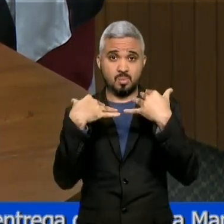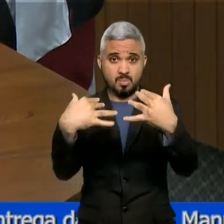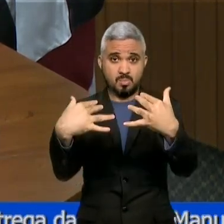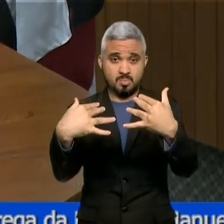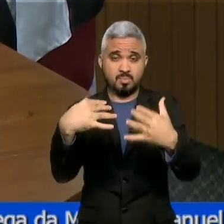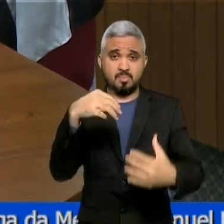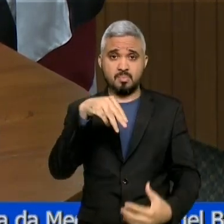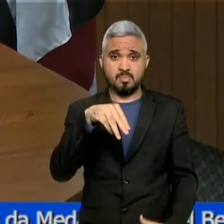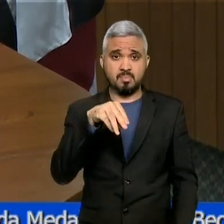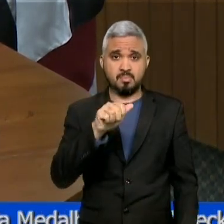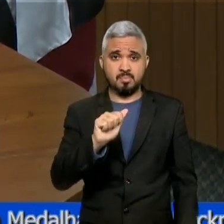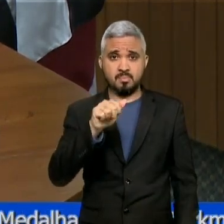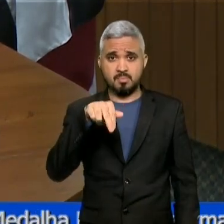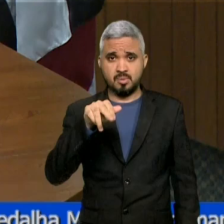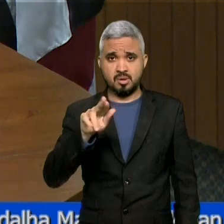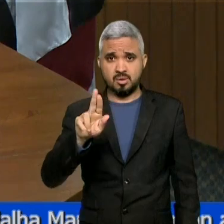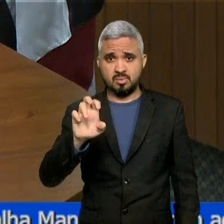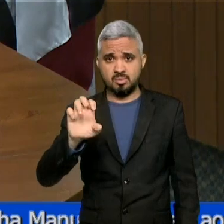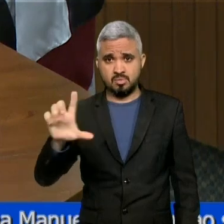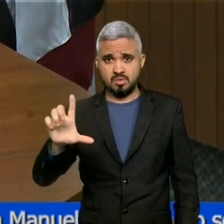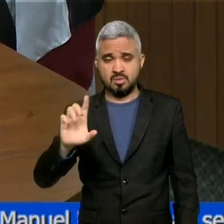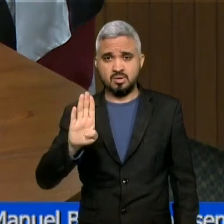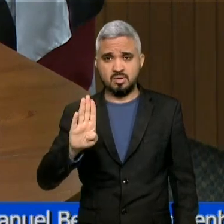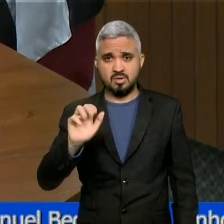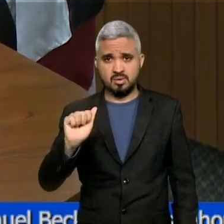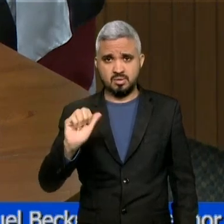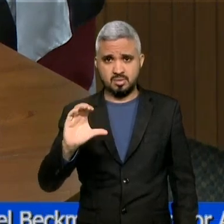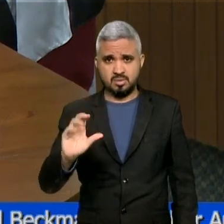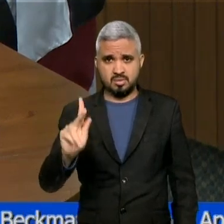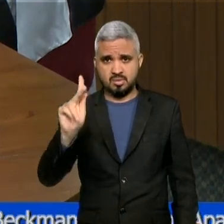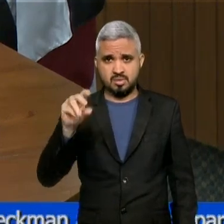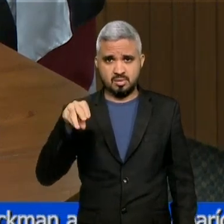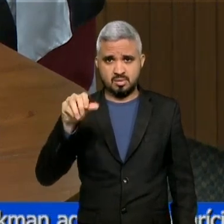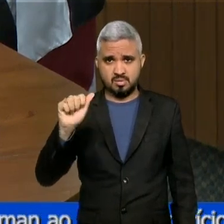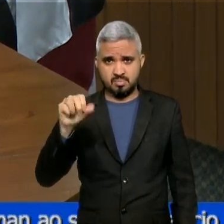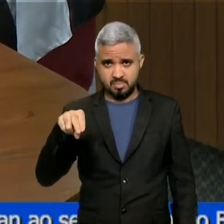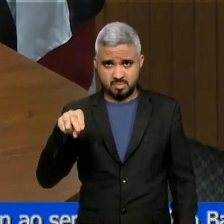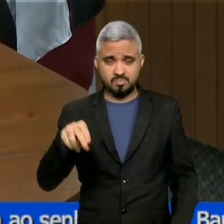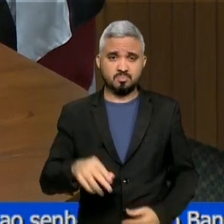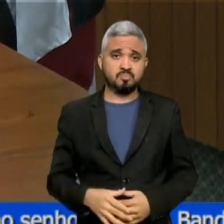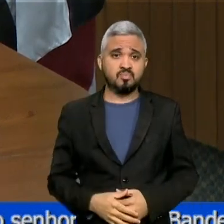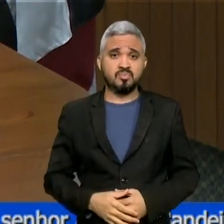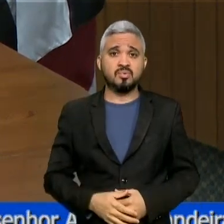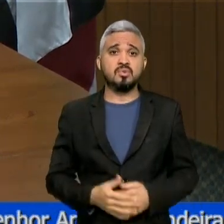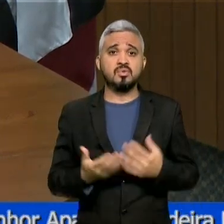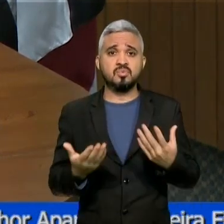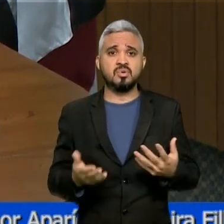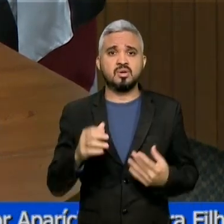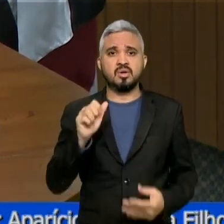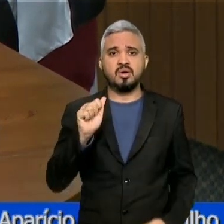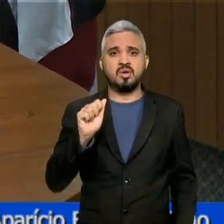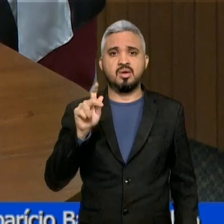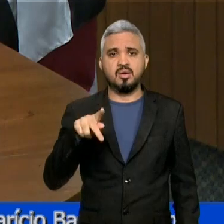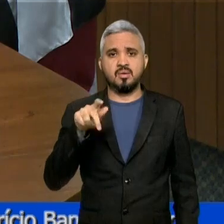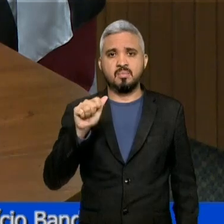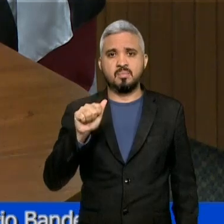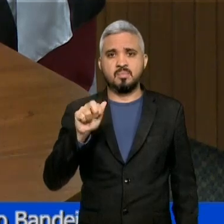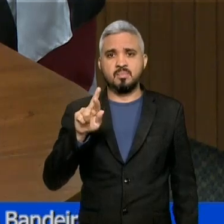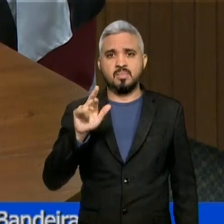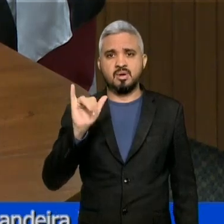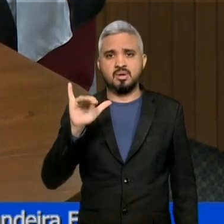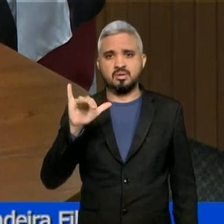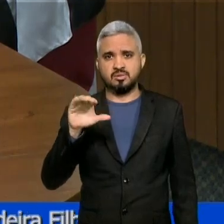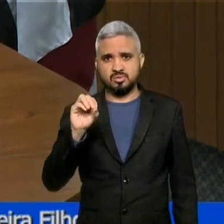chama-se Plenário Manuel Beckmann. Aparício Bandeira tem aqui um histórico, mas não preciso lê-lo, pois esse vídeo